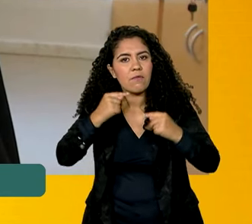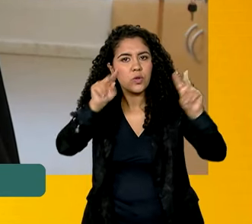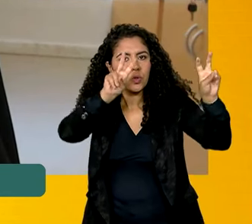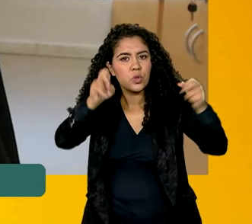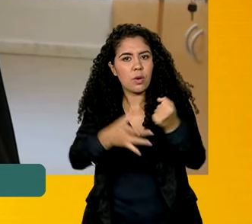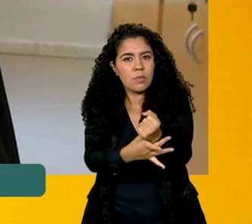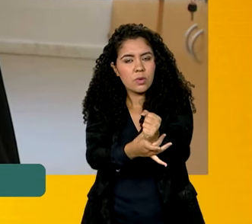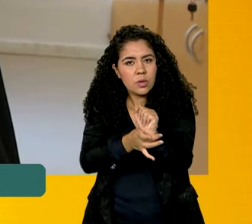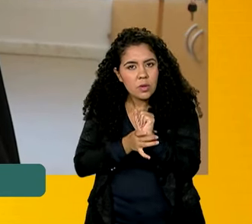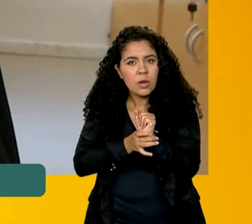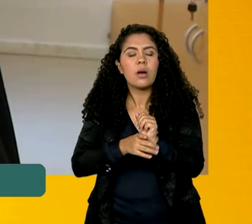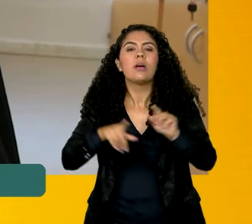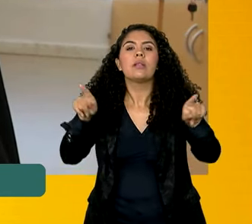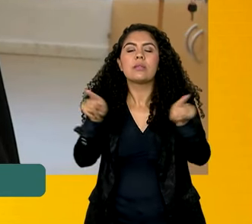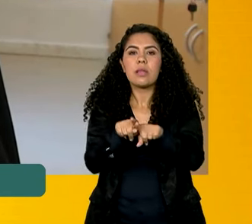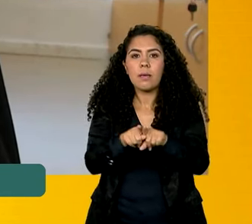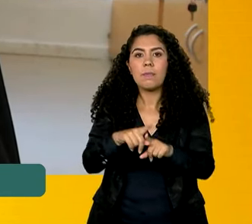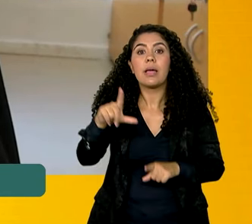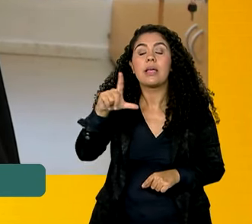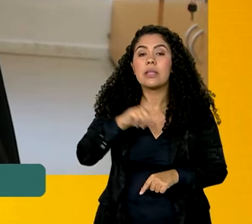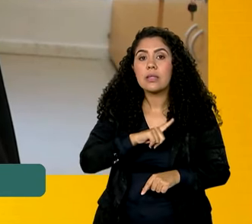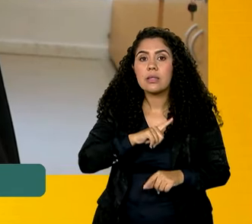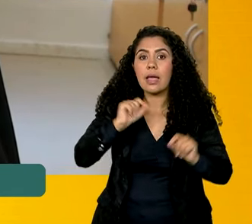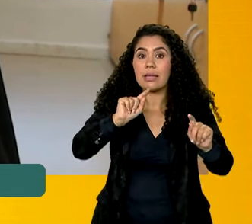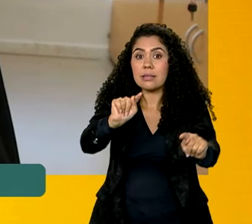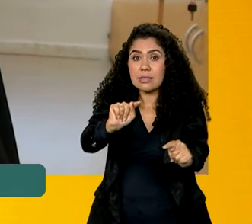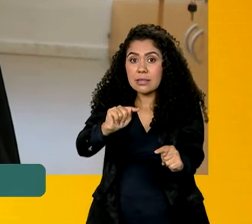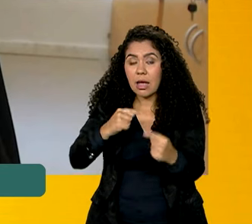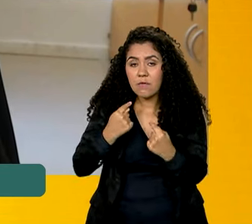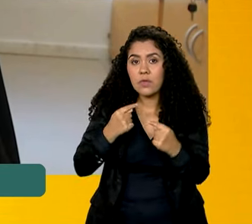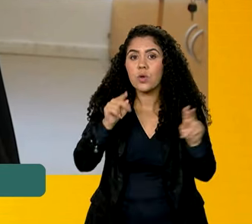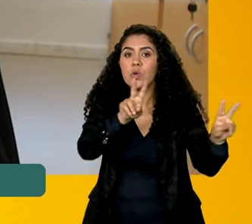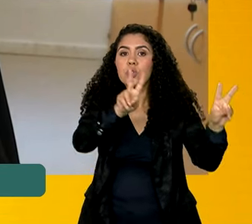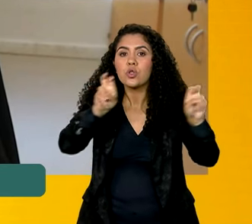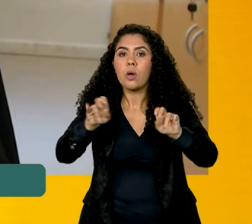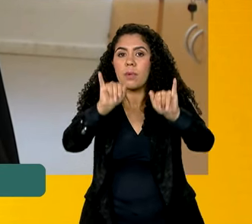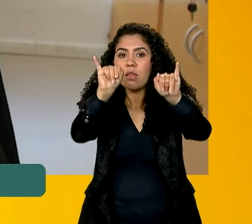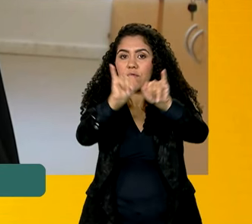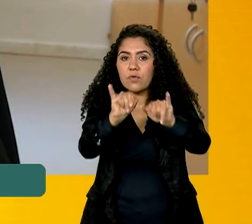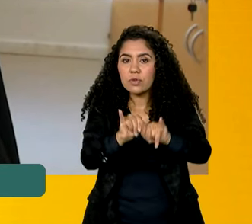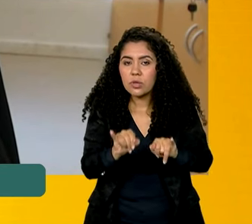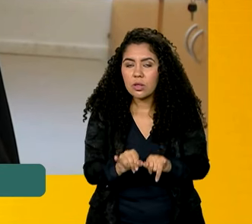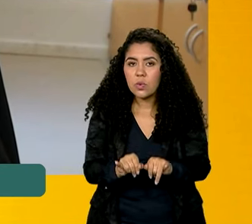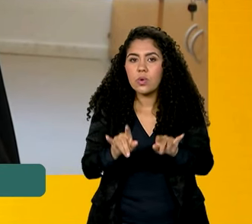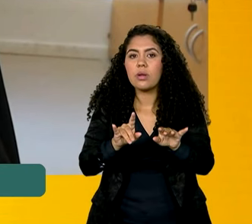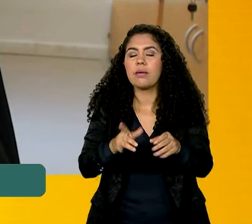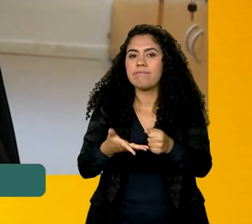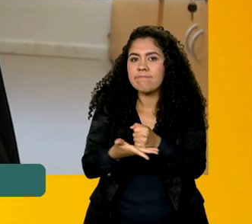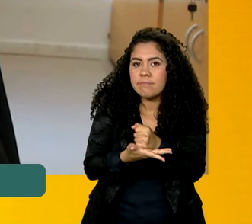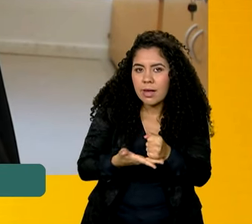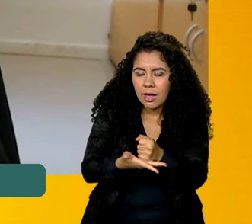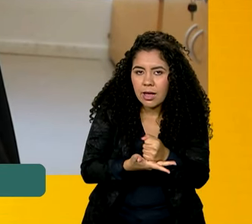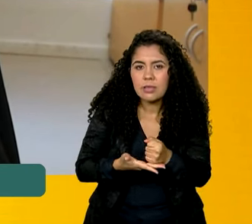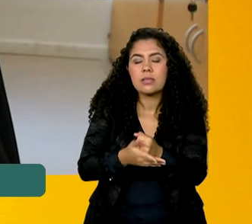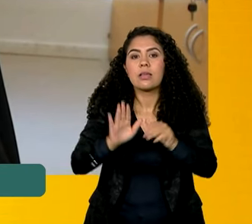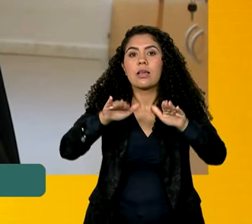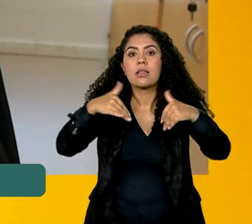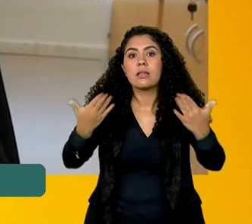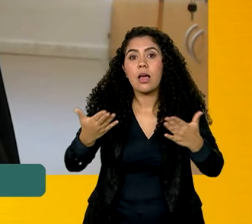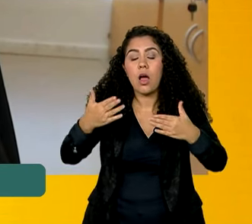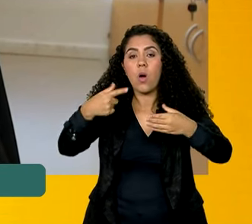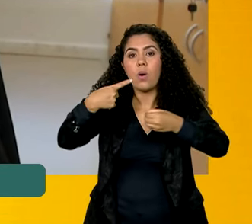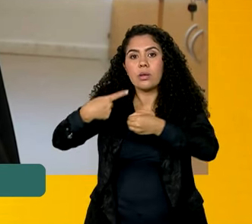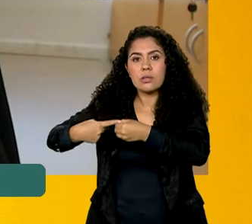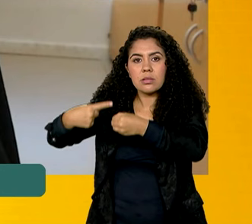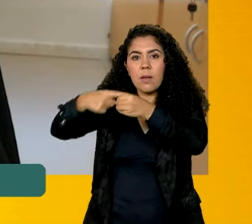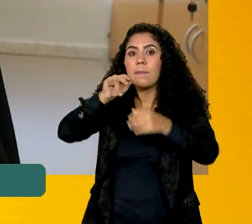do tráfico. A gente tem desafios relacionados à infraestrutura básica. Então, as cidades fronteiriças, no